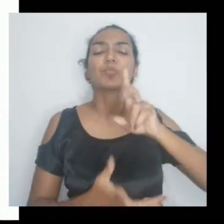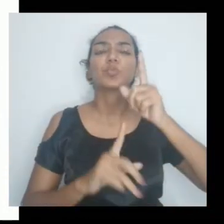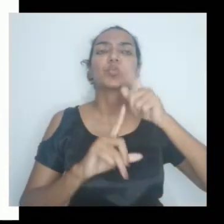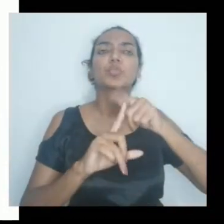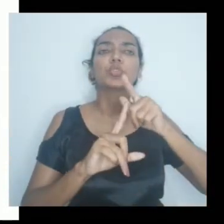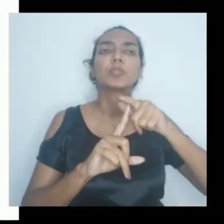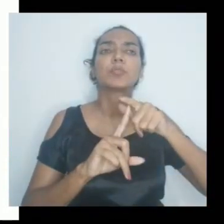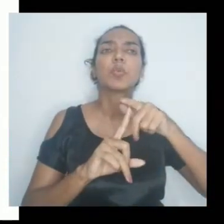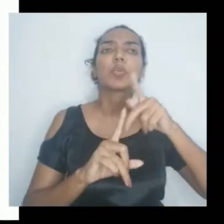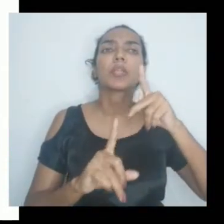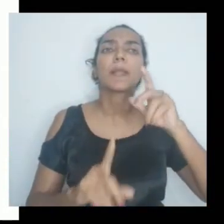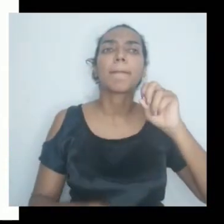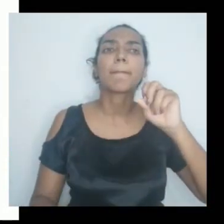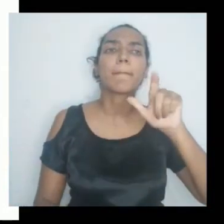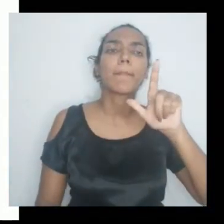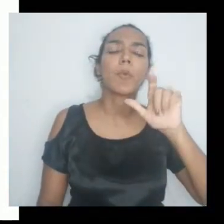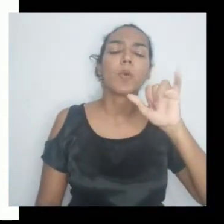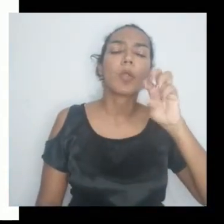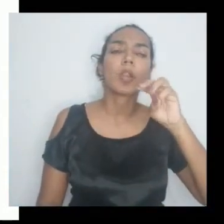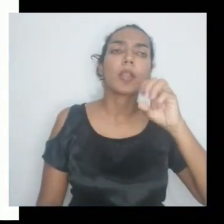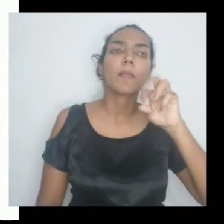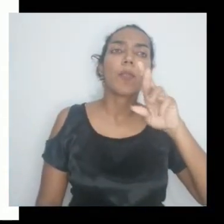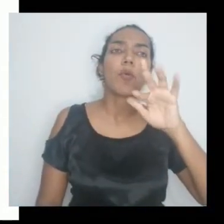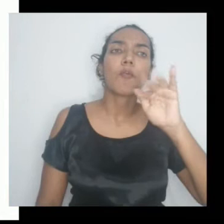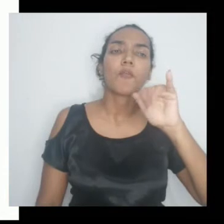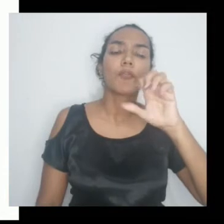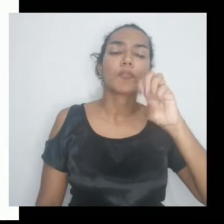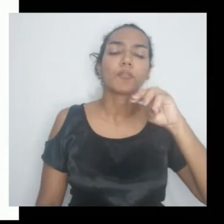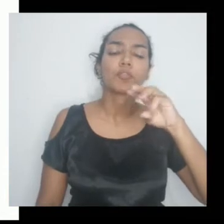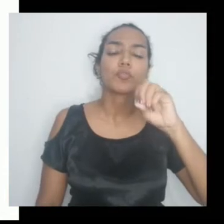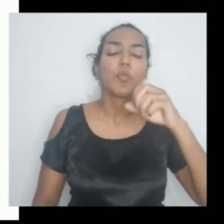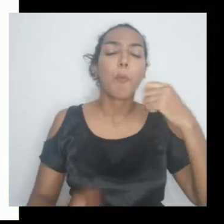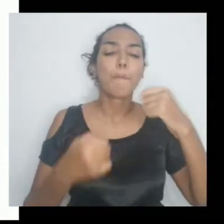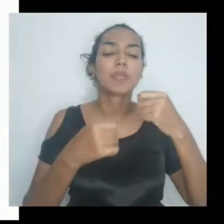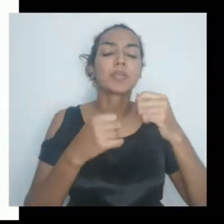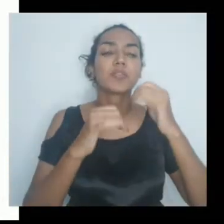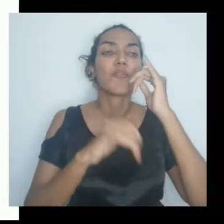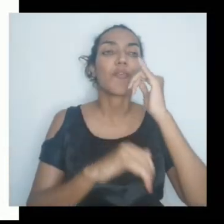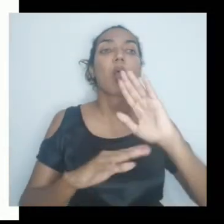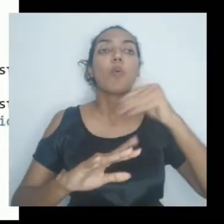é o tipo usando o cast. Então, vê um exemplo.